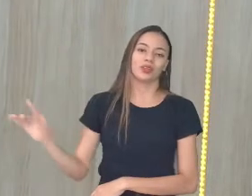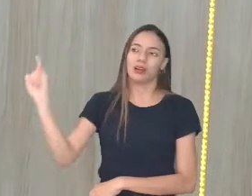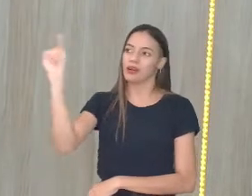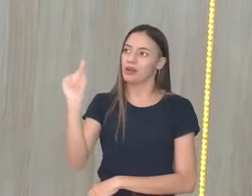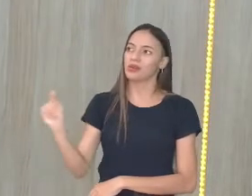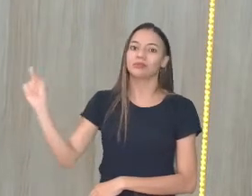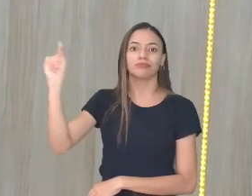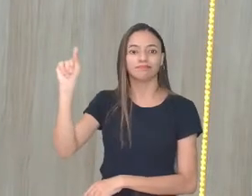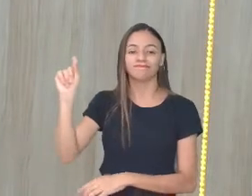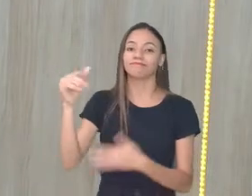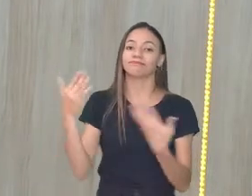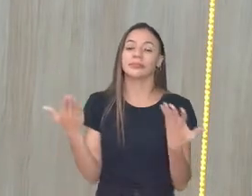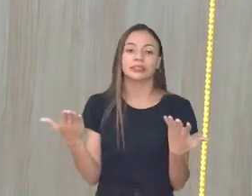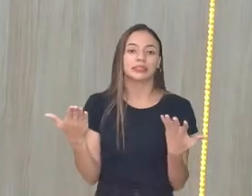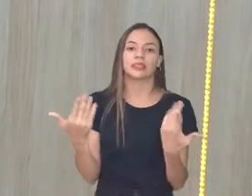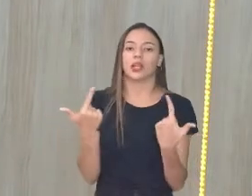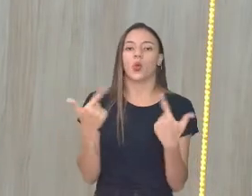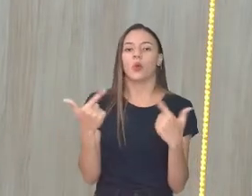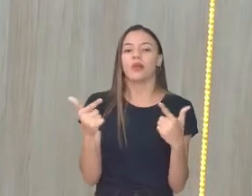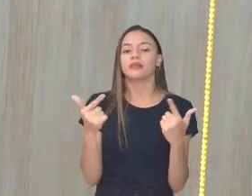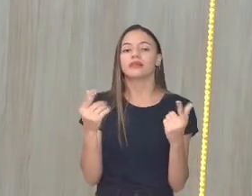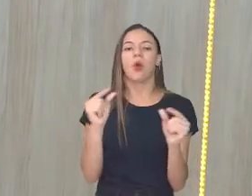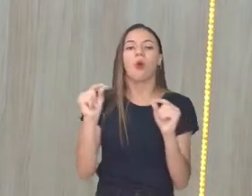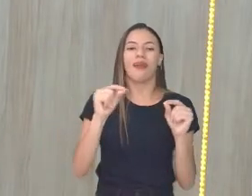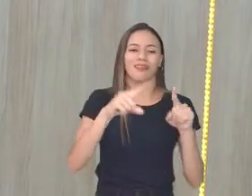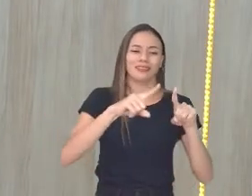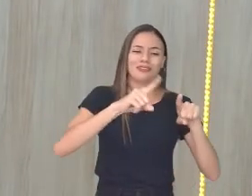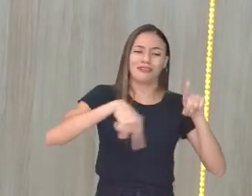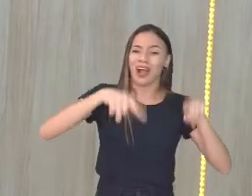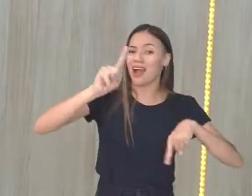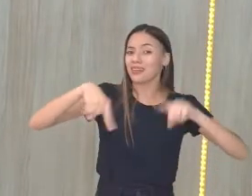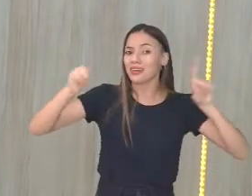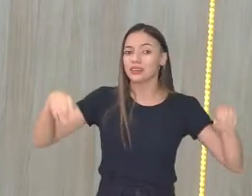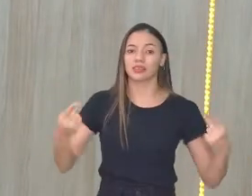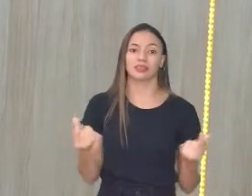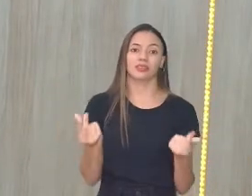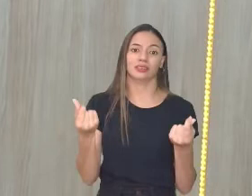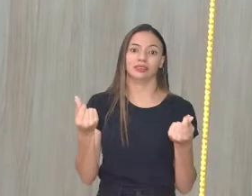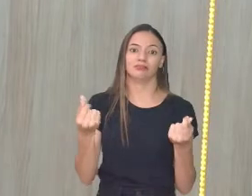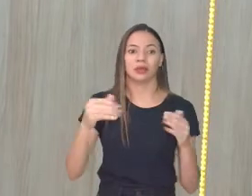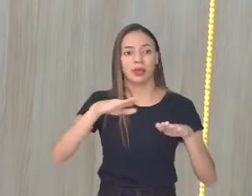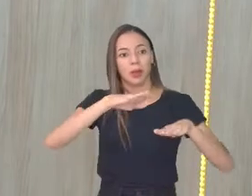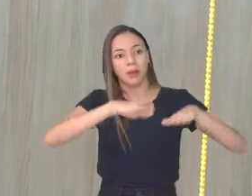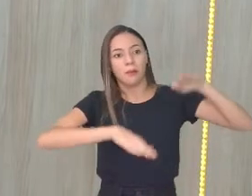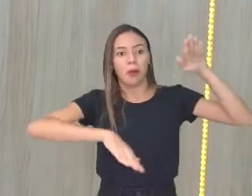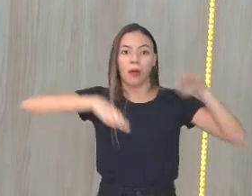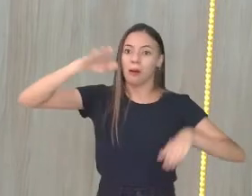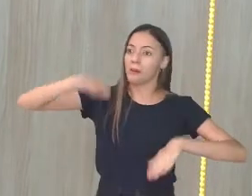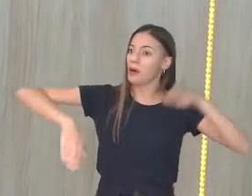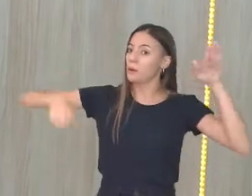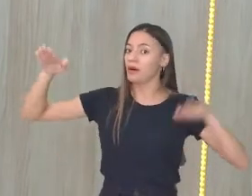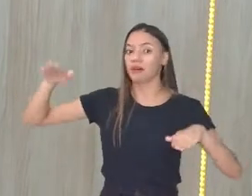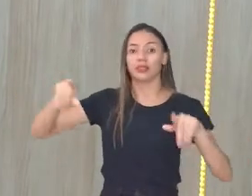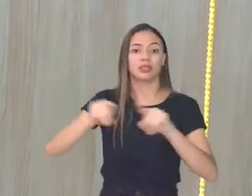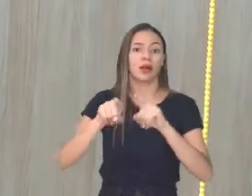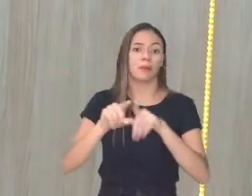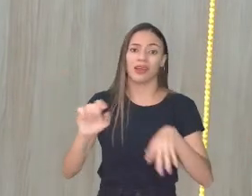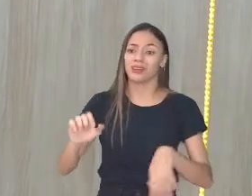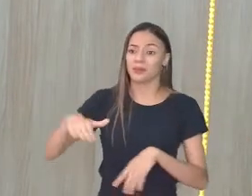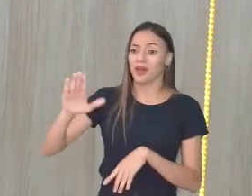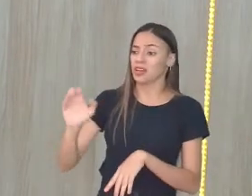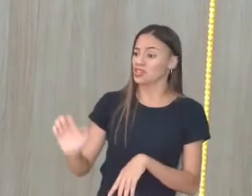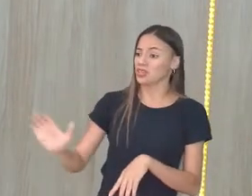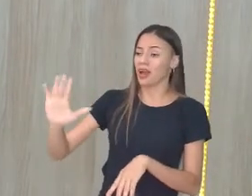isso não teria tanta oscilação, né, e aumentaria tanto, né, complicando